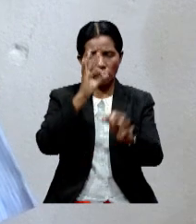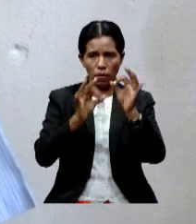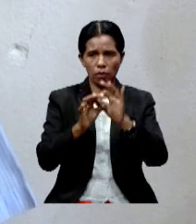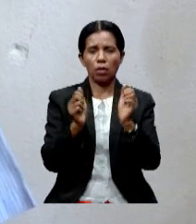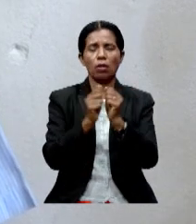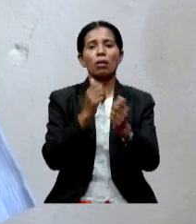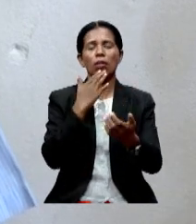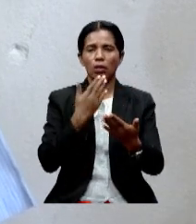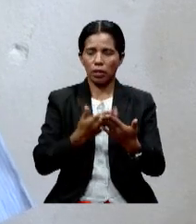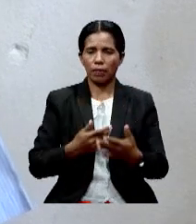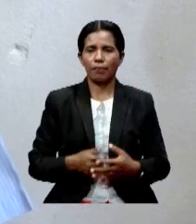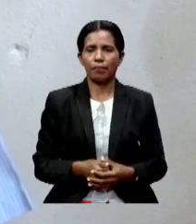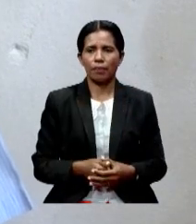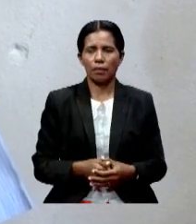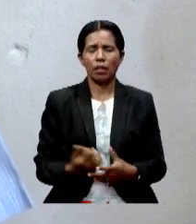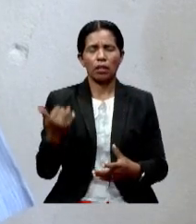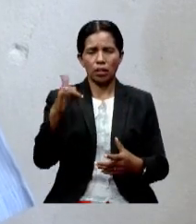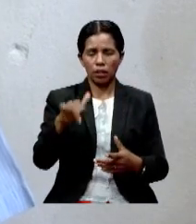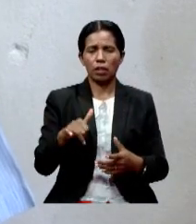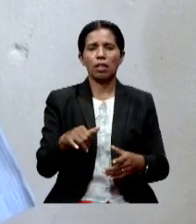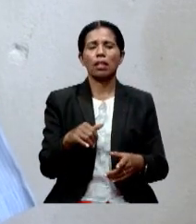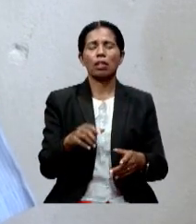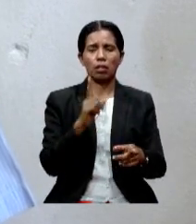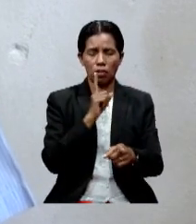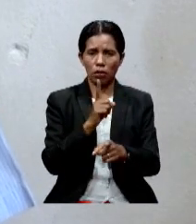rodiak. Sira merece duni